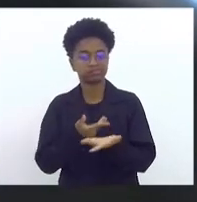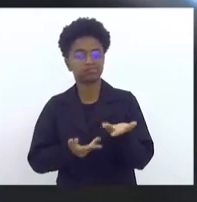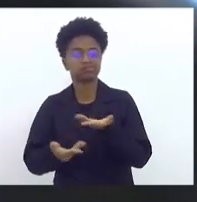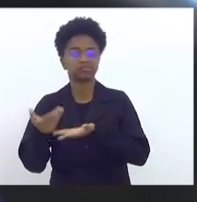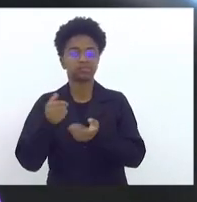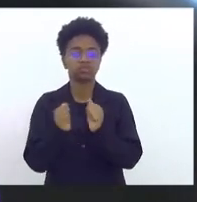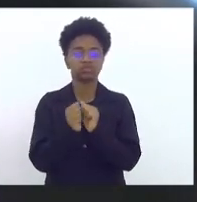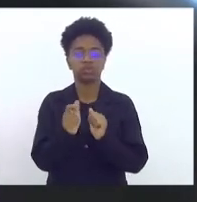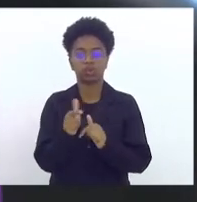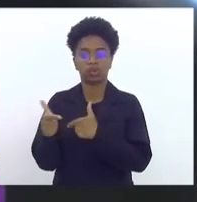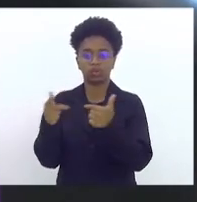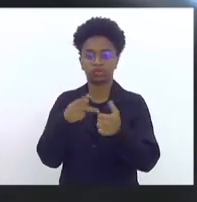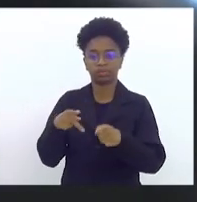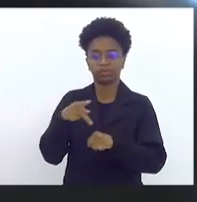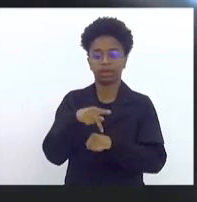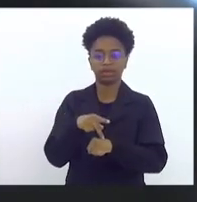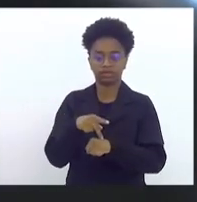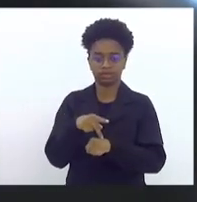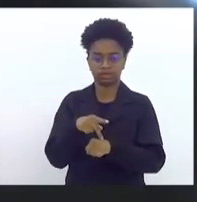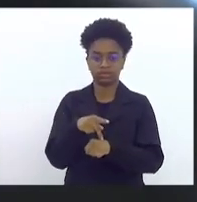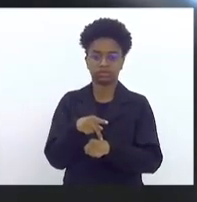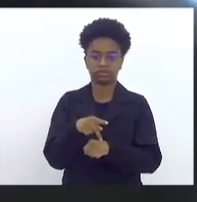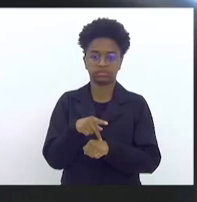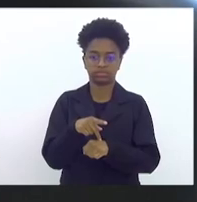tem ali é